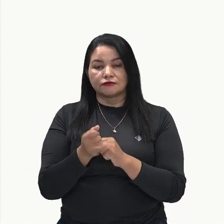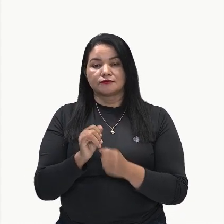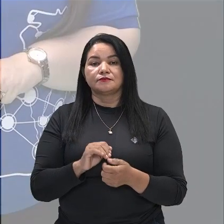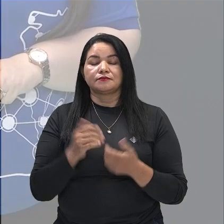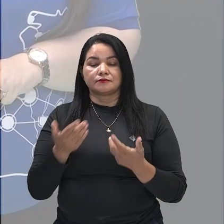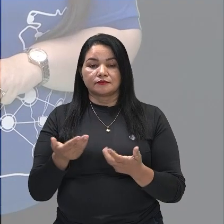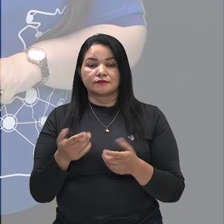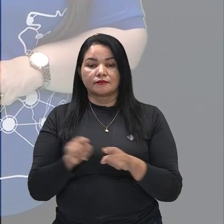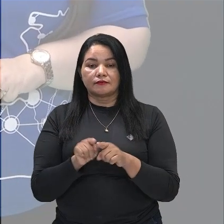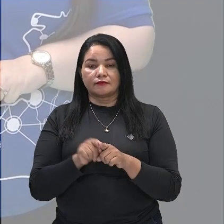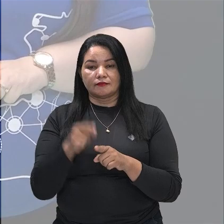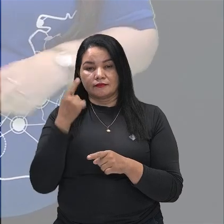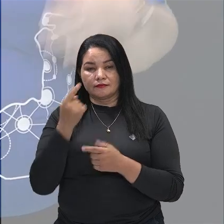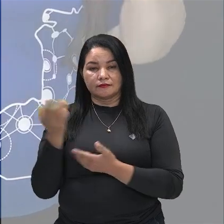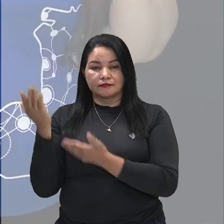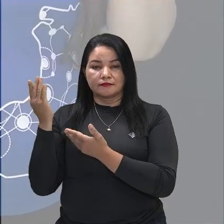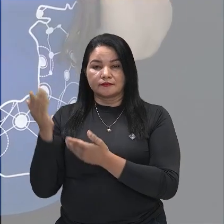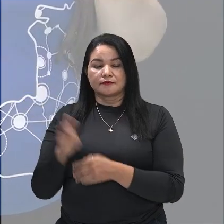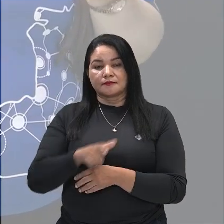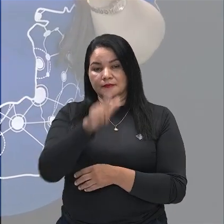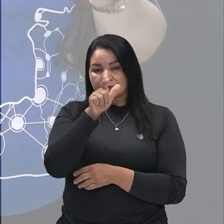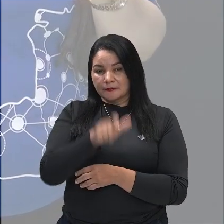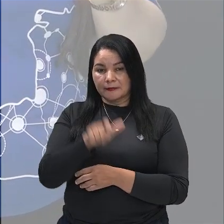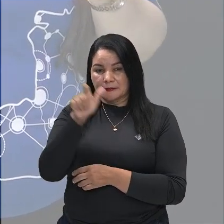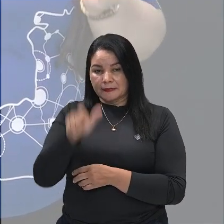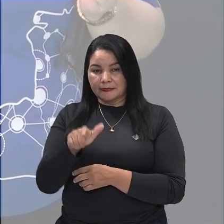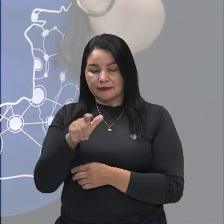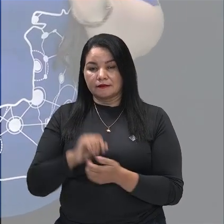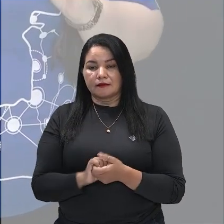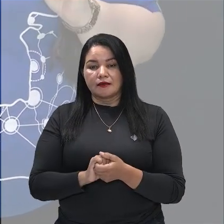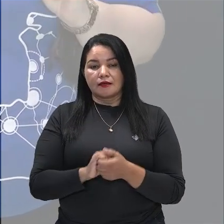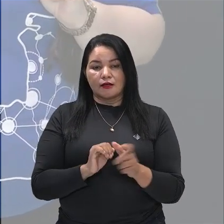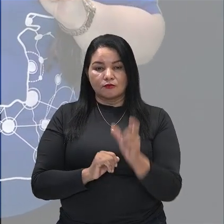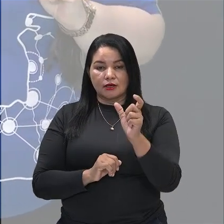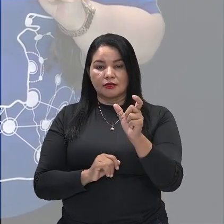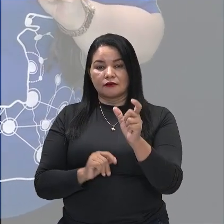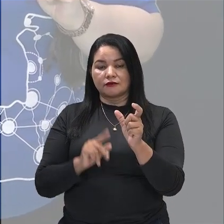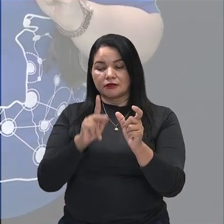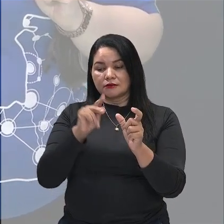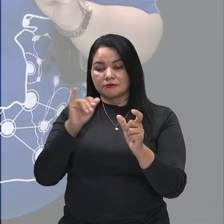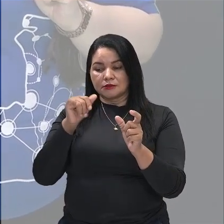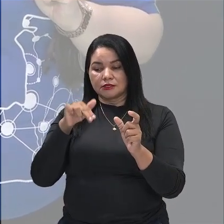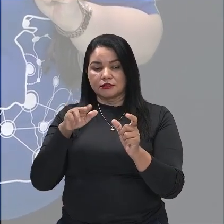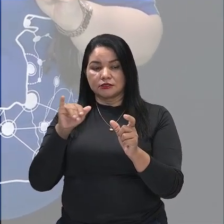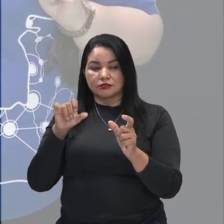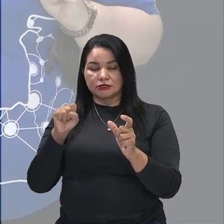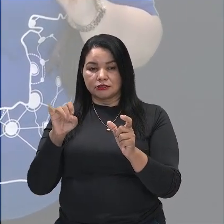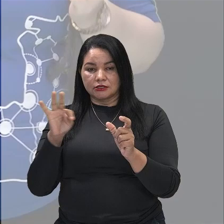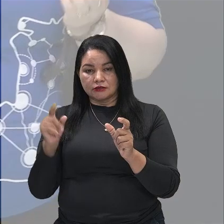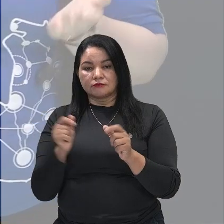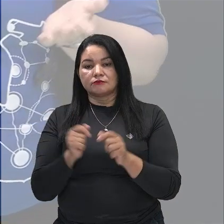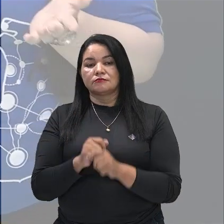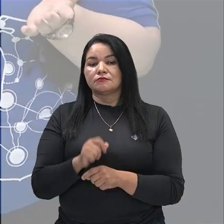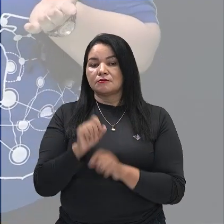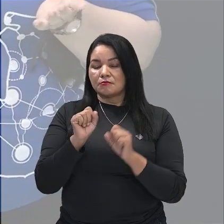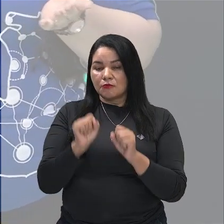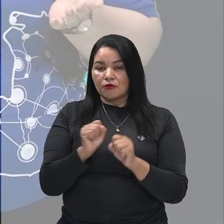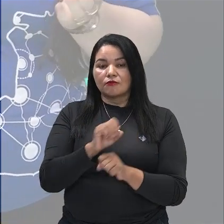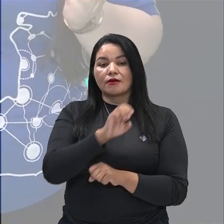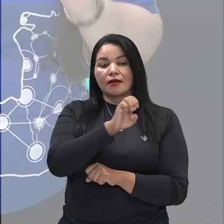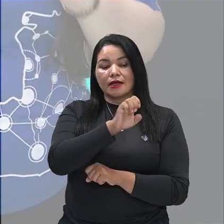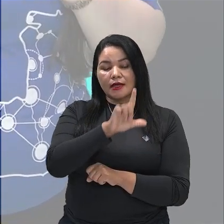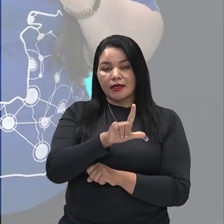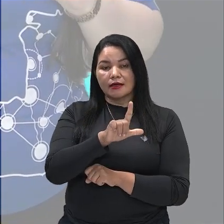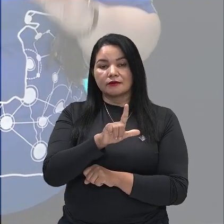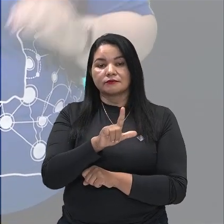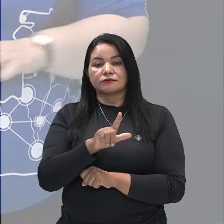aqui, nós temos lá a palavra pianista. Eu posso falar ele pianista e la pianista.